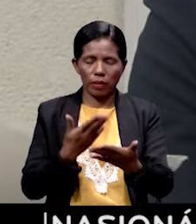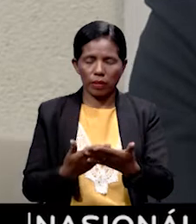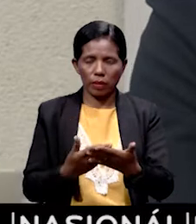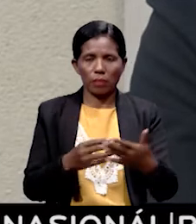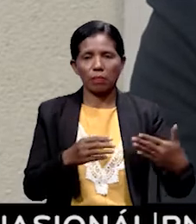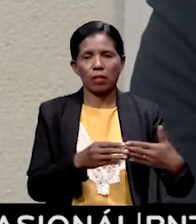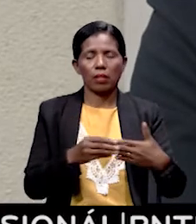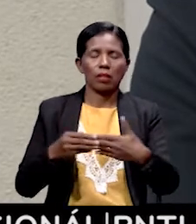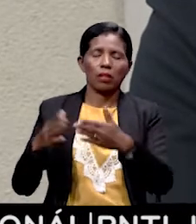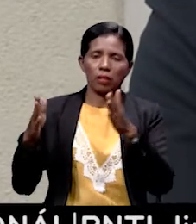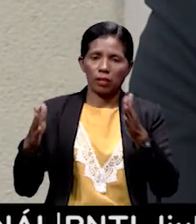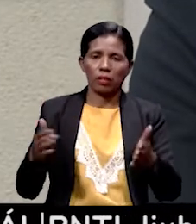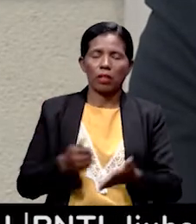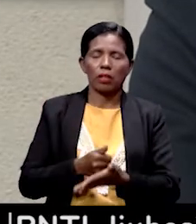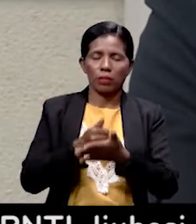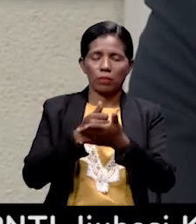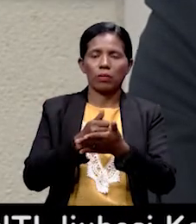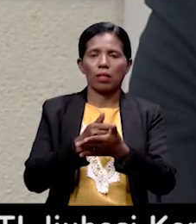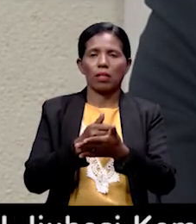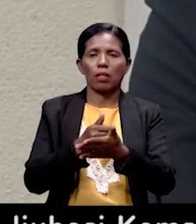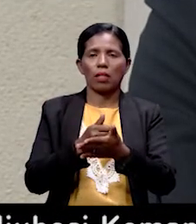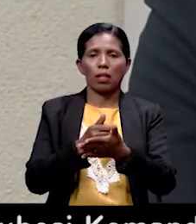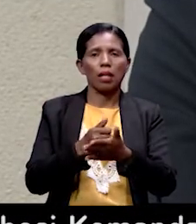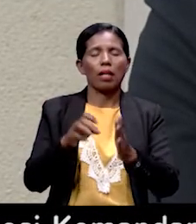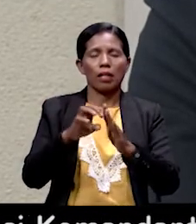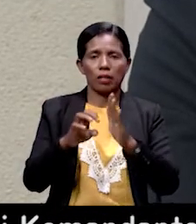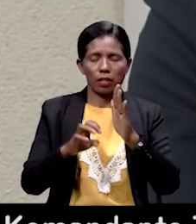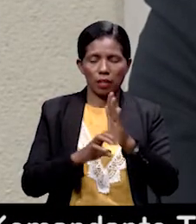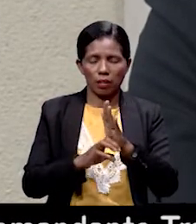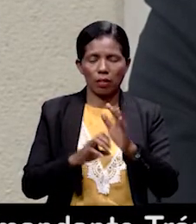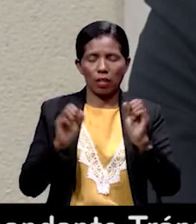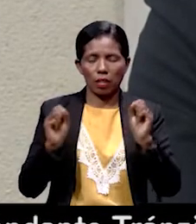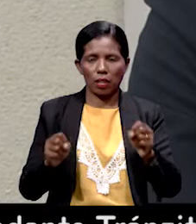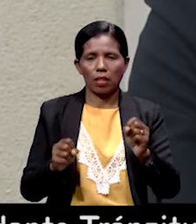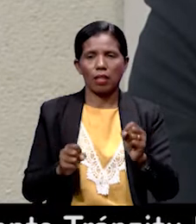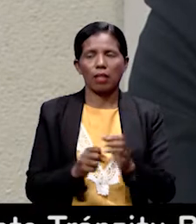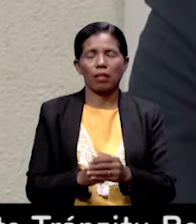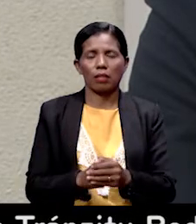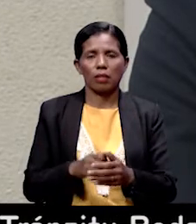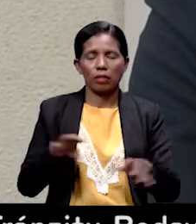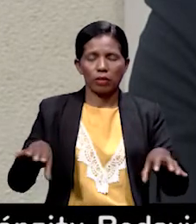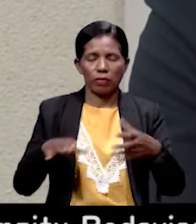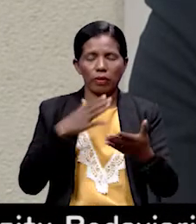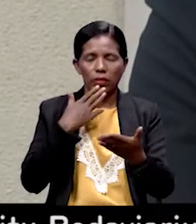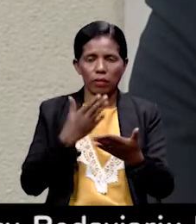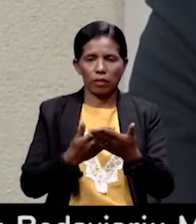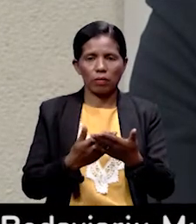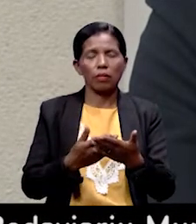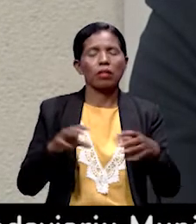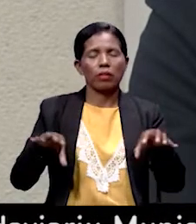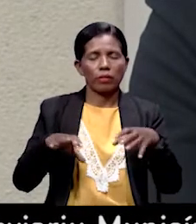liderança, servidor Estado Sira, no dar fator determinante da boa gestão, no boa governação